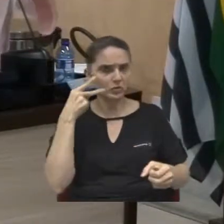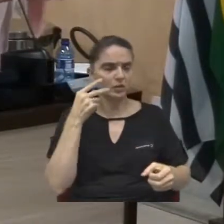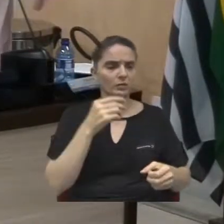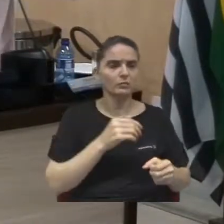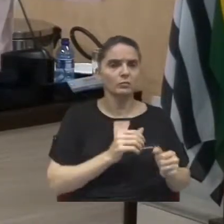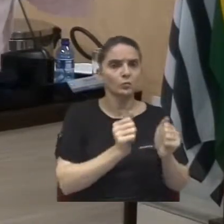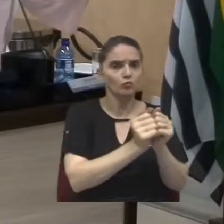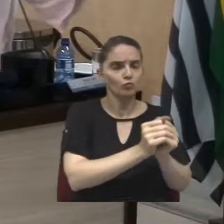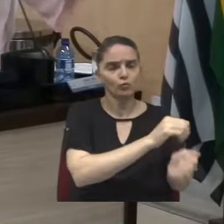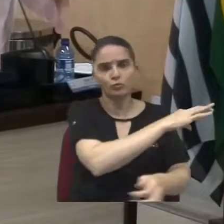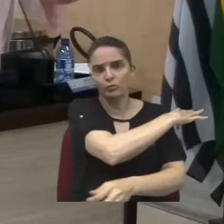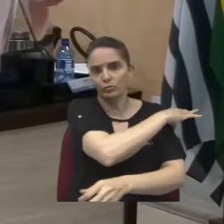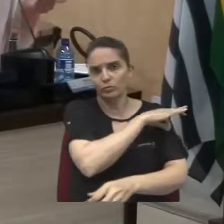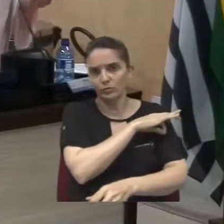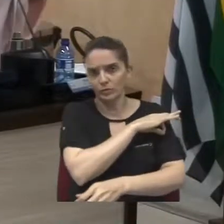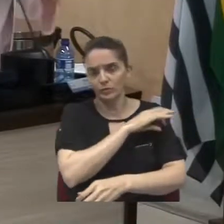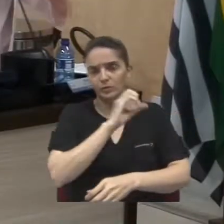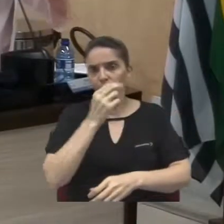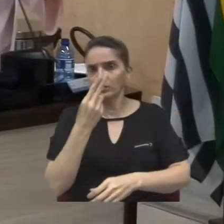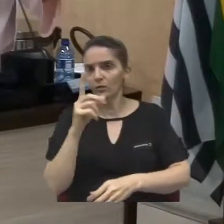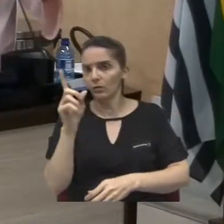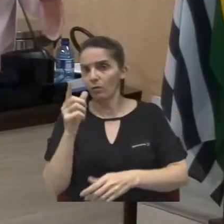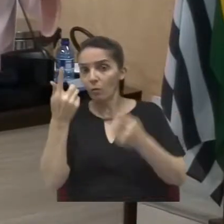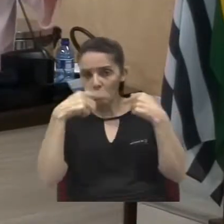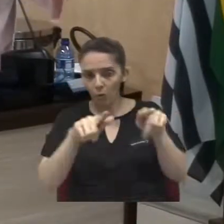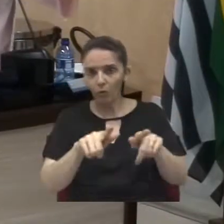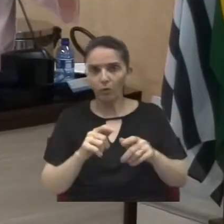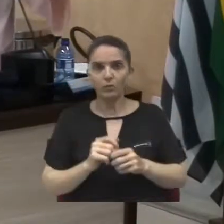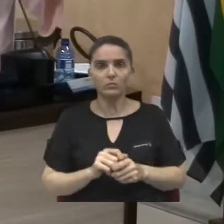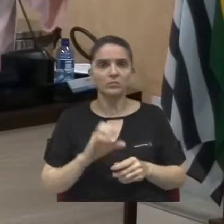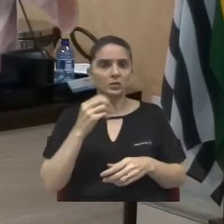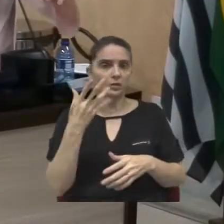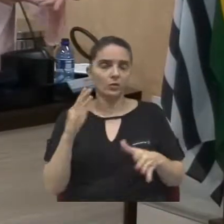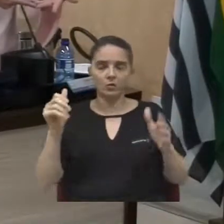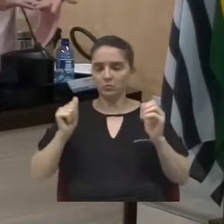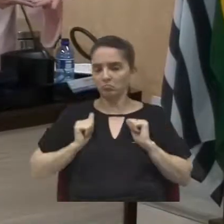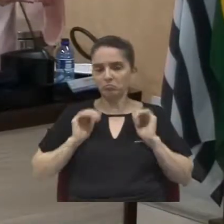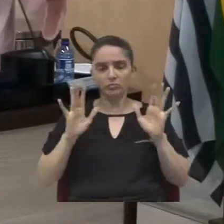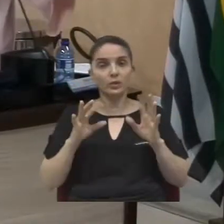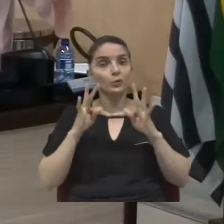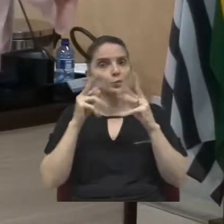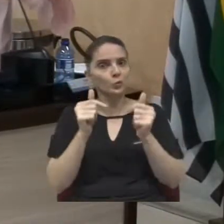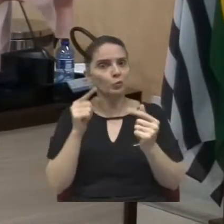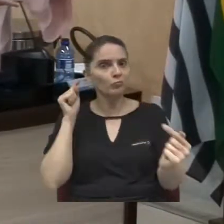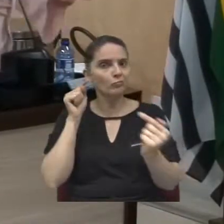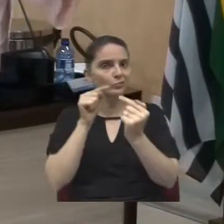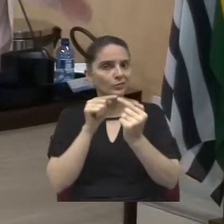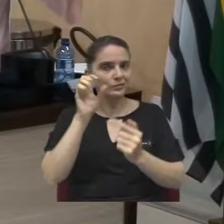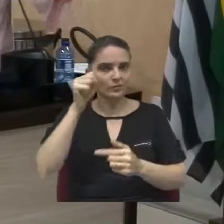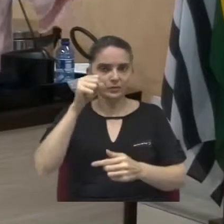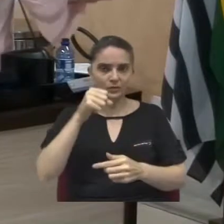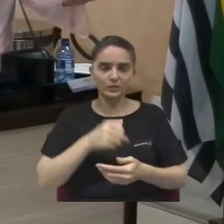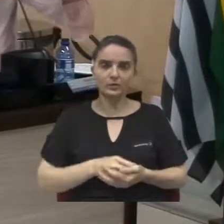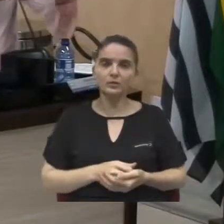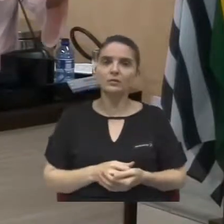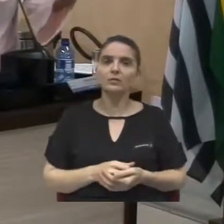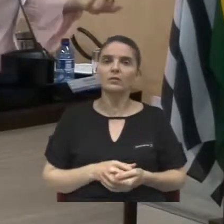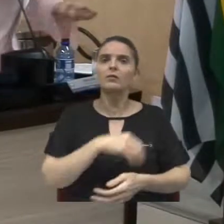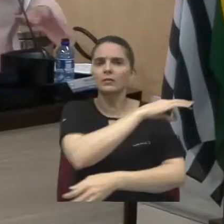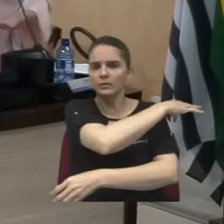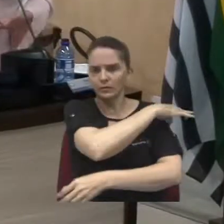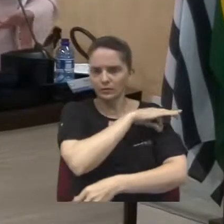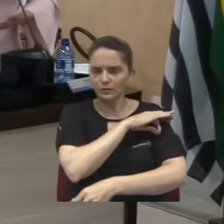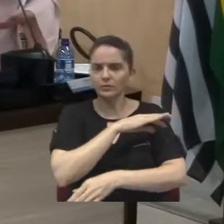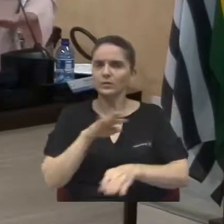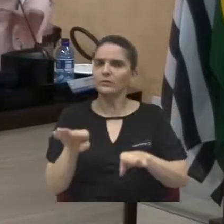ou quem é independente, estão todos imbuídos de uma mesma colocação. Como eu tenho certeza que o prefeito também está, nenhum